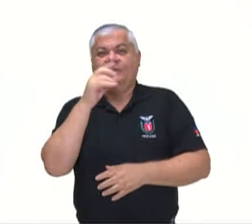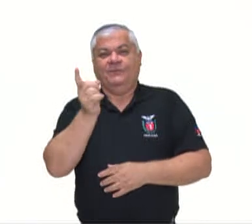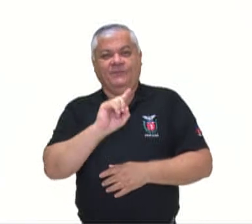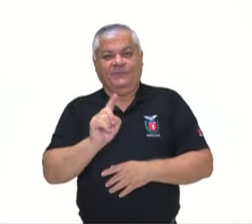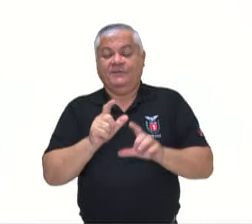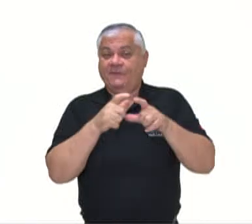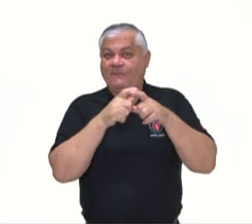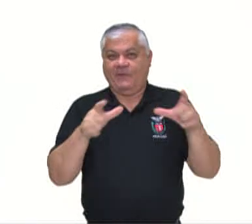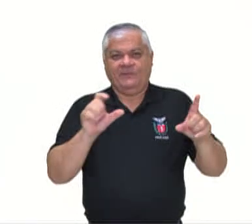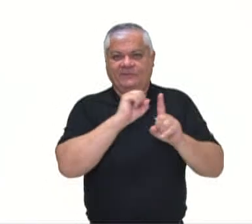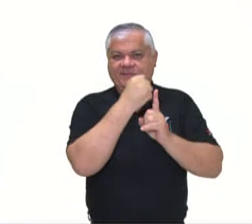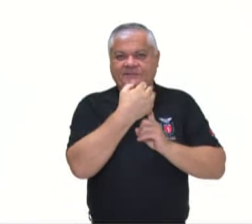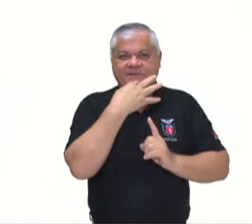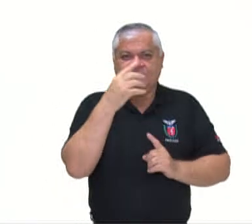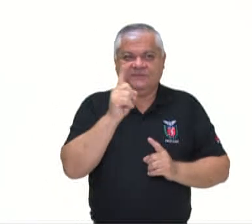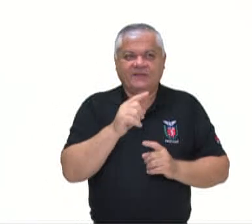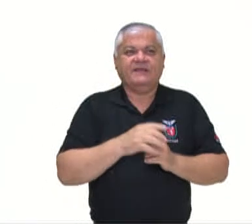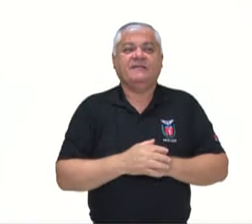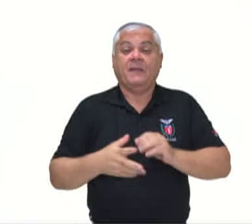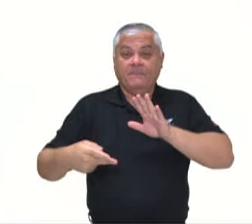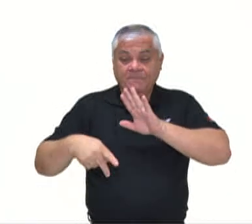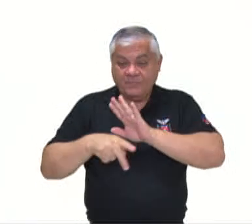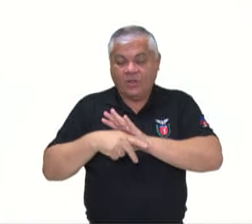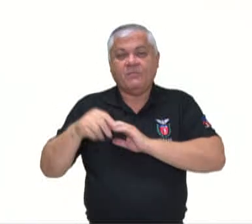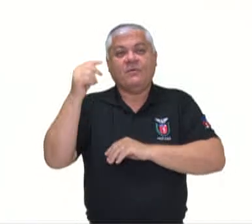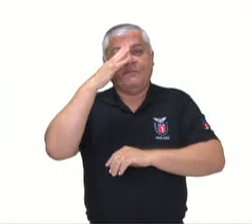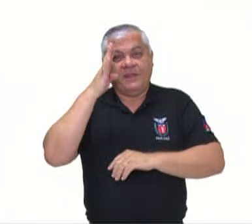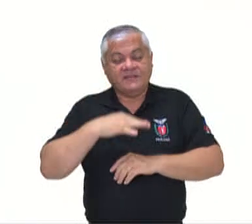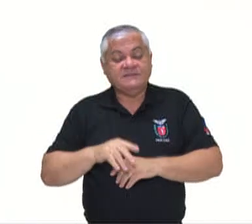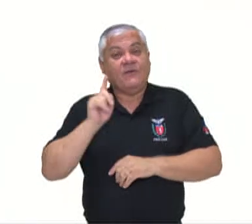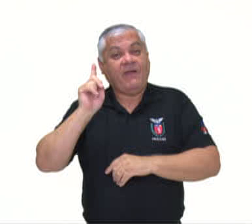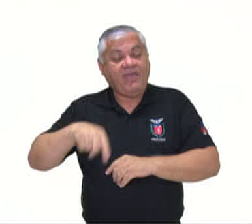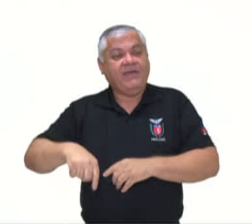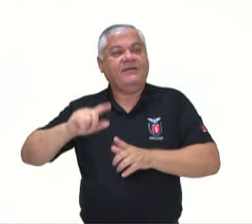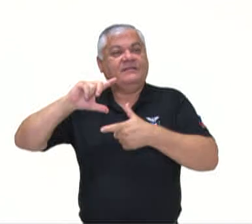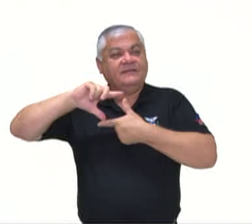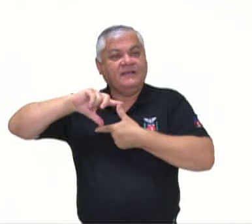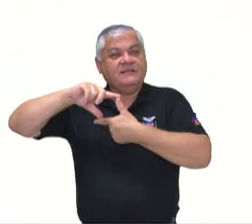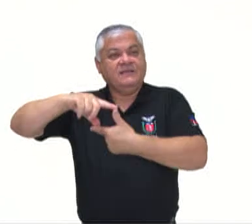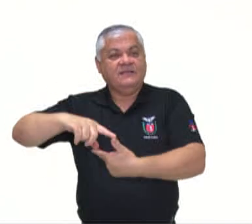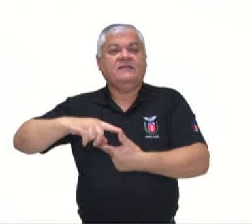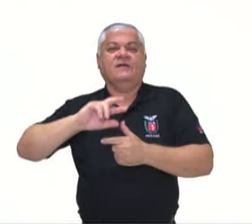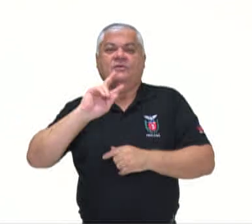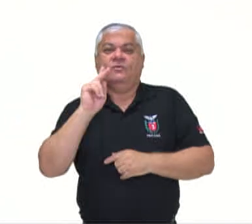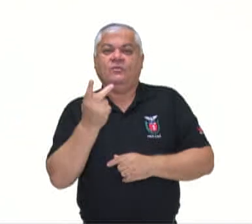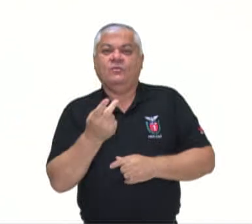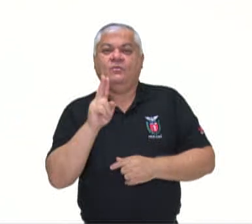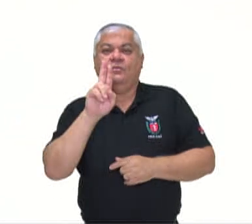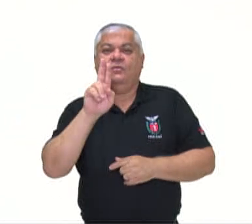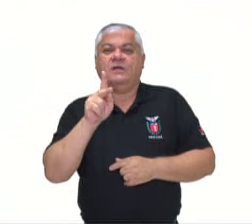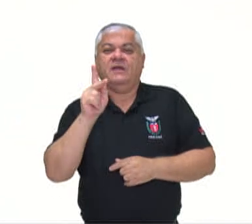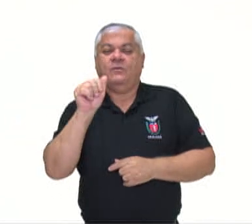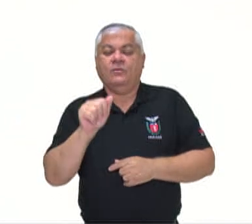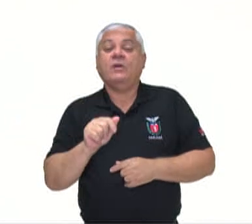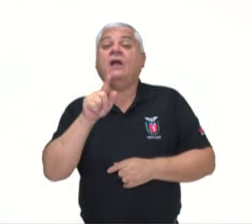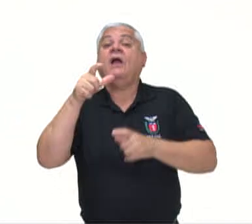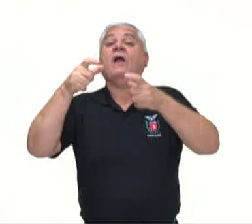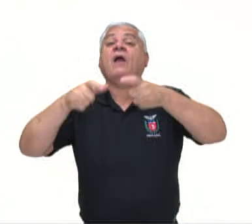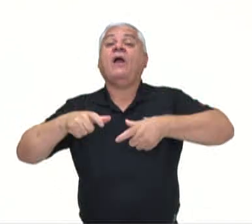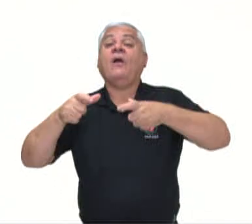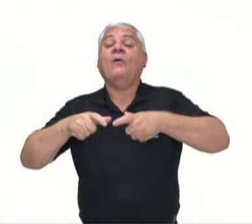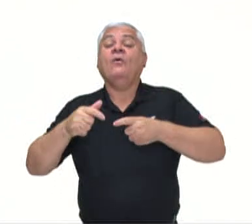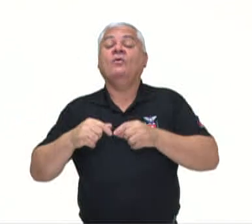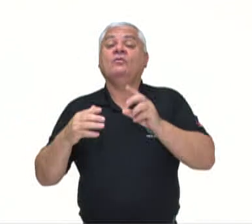artes marciais autenticamente brasileira de maior tradição é o Uca-Uca. Originária lá dos